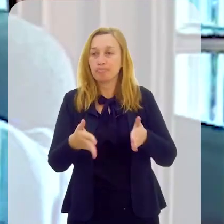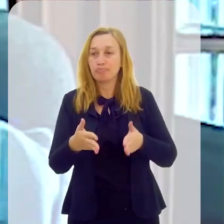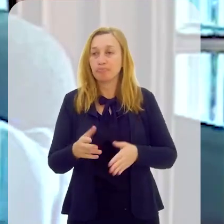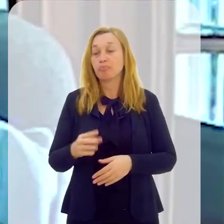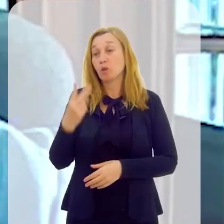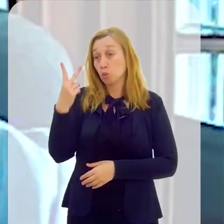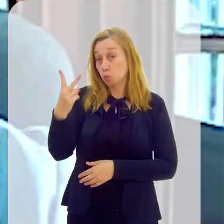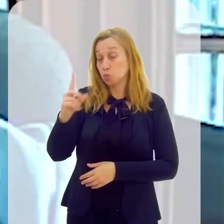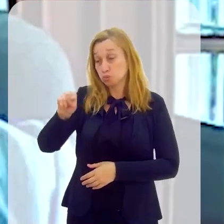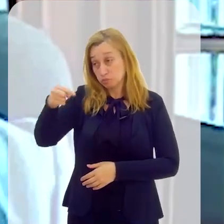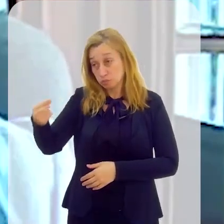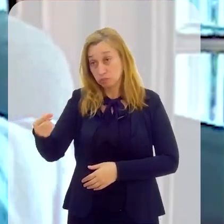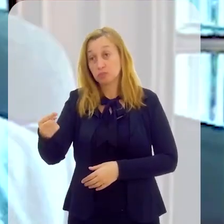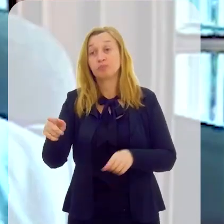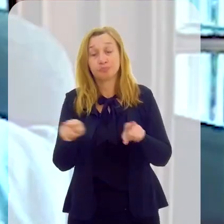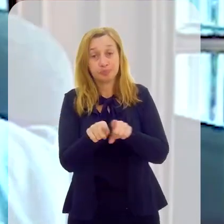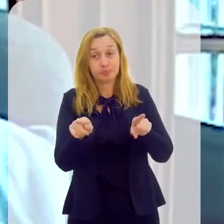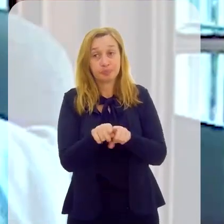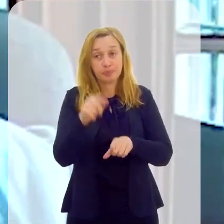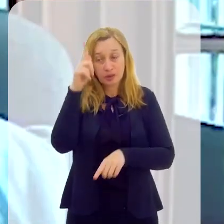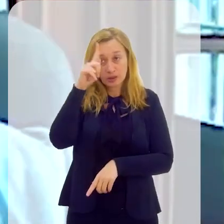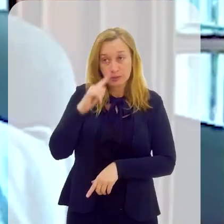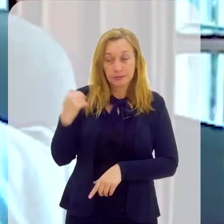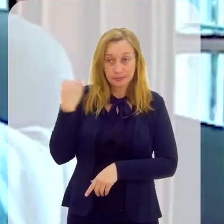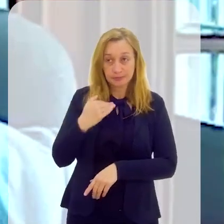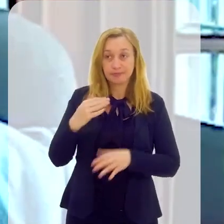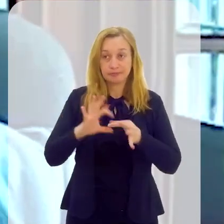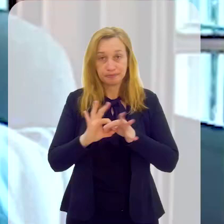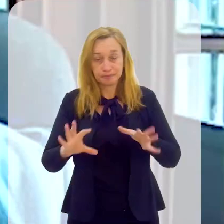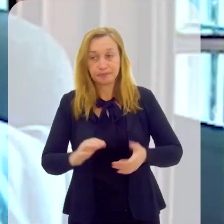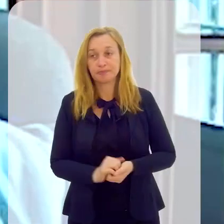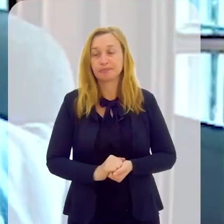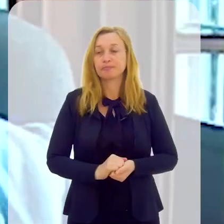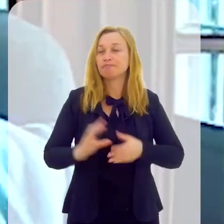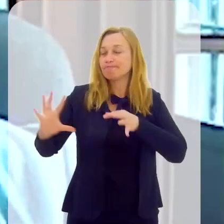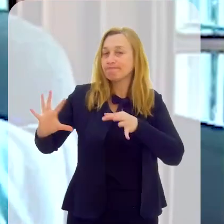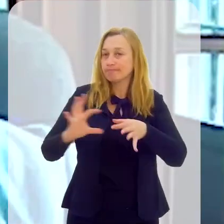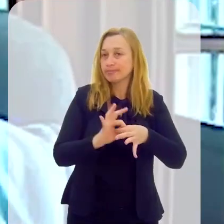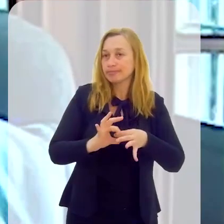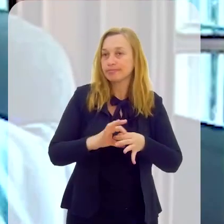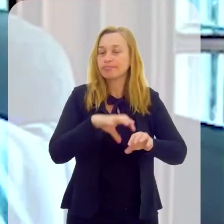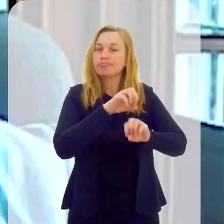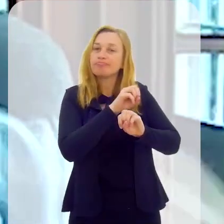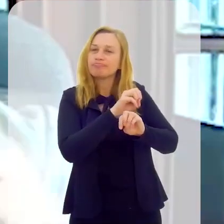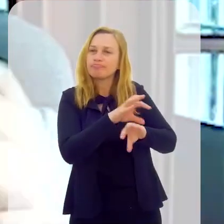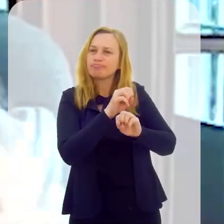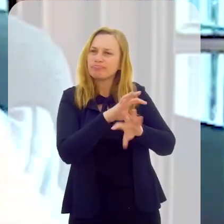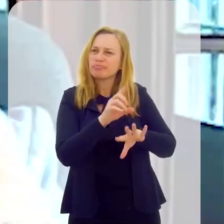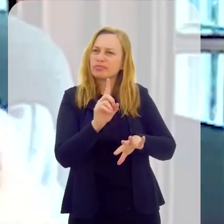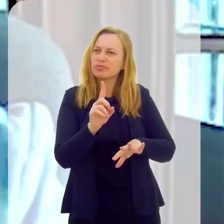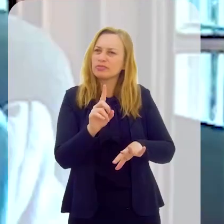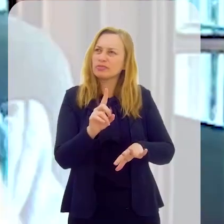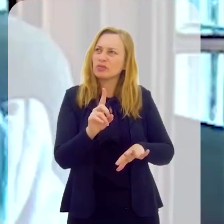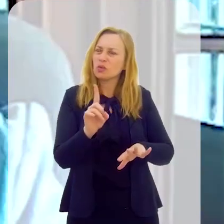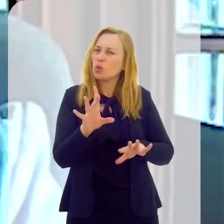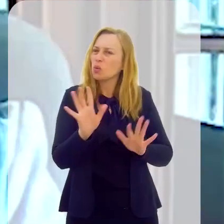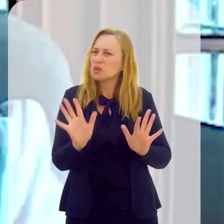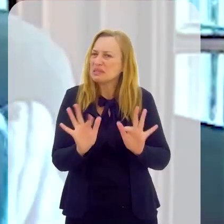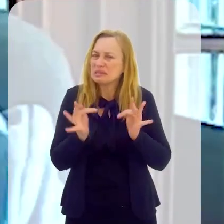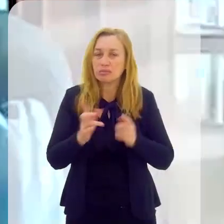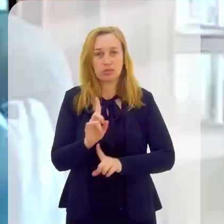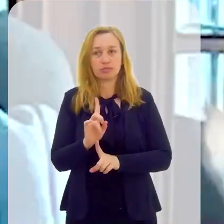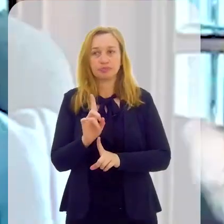Então, esse é um ponto. Agora, eu acrescentaria 2 pontos, Jesus, se me permite, porque está ligado, a educação não é uma